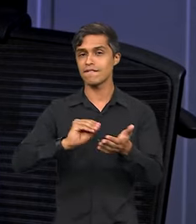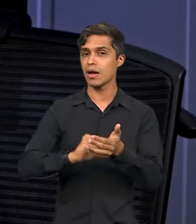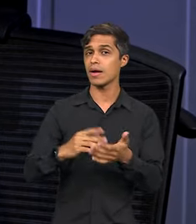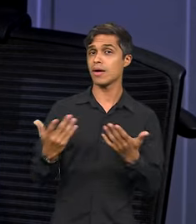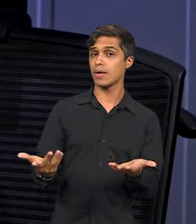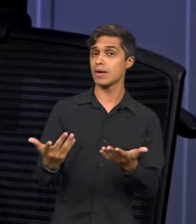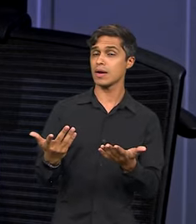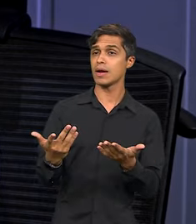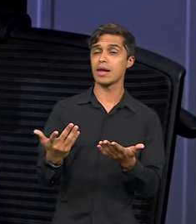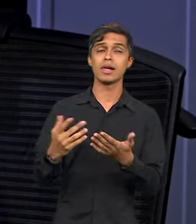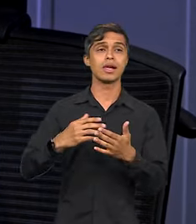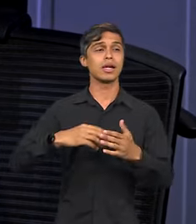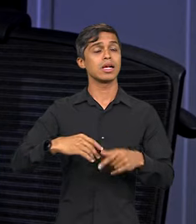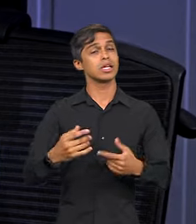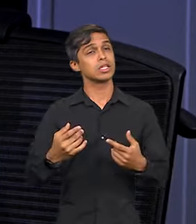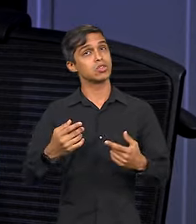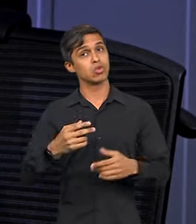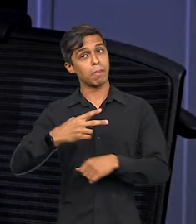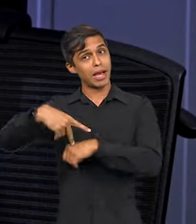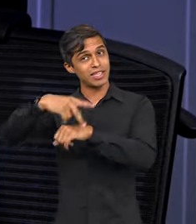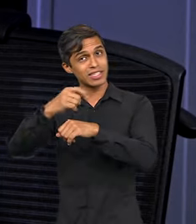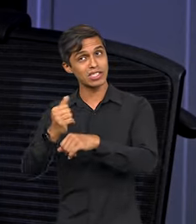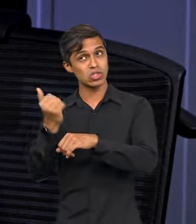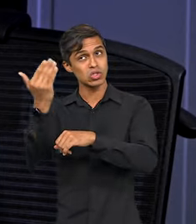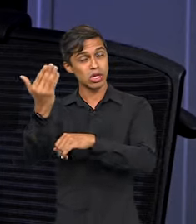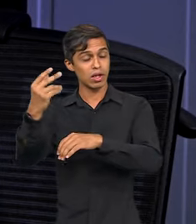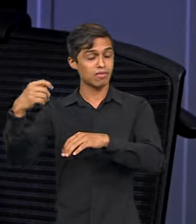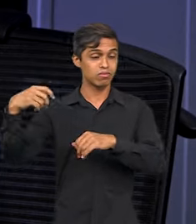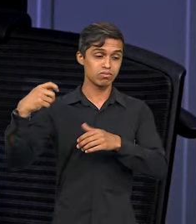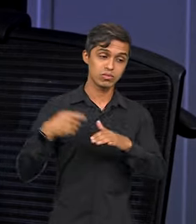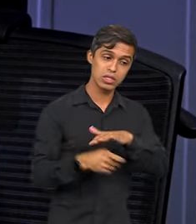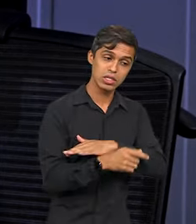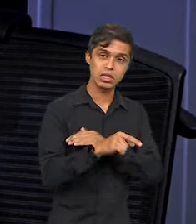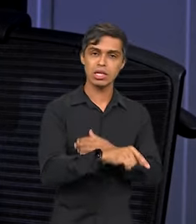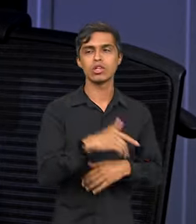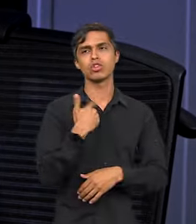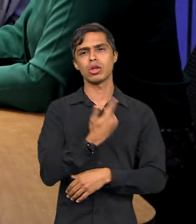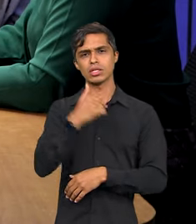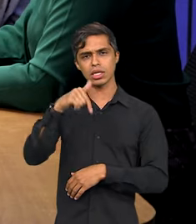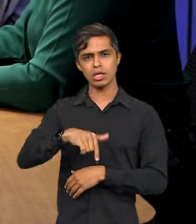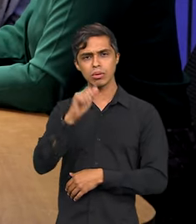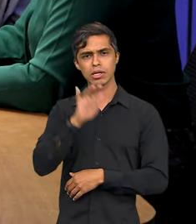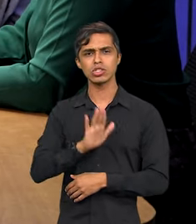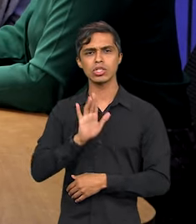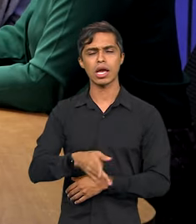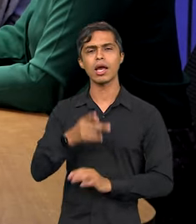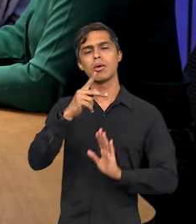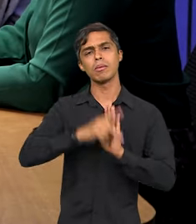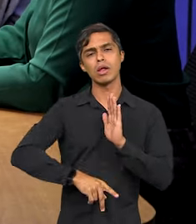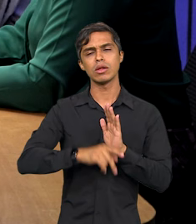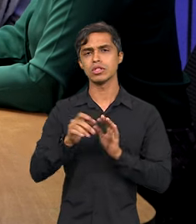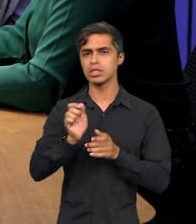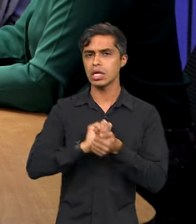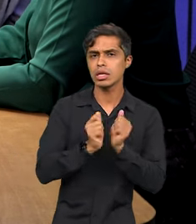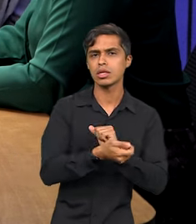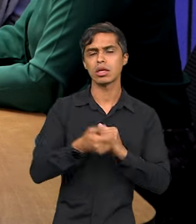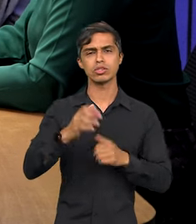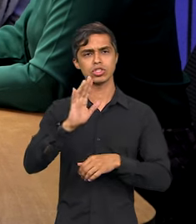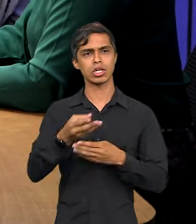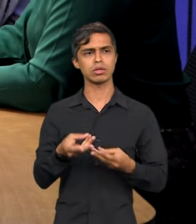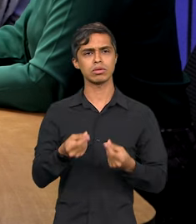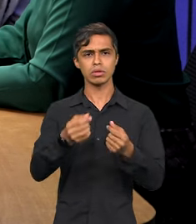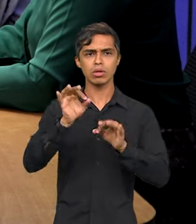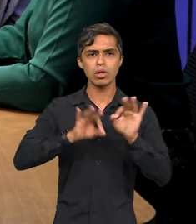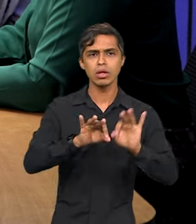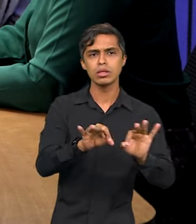dos países para para poder implementar suas políticas de adaptação a gente já tá com isso no no Brasil o de adaptação tá sendo elaborado né com a